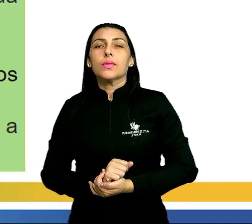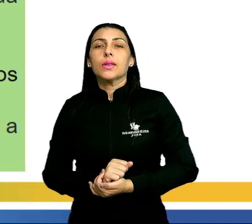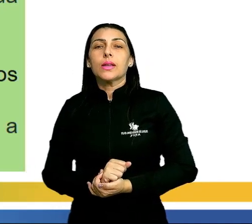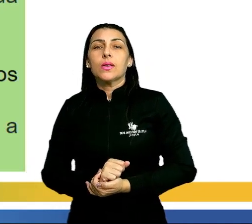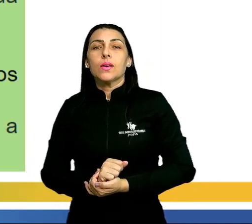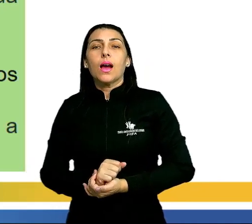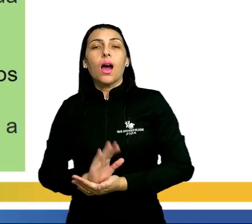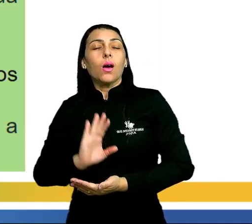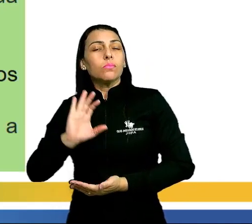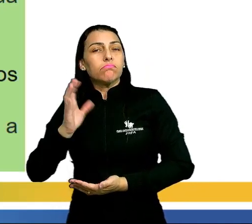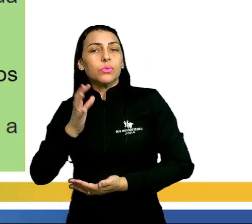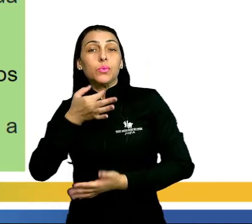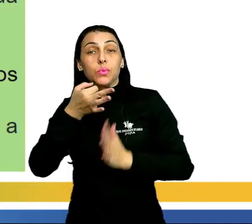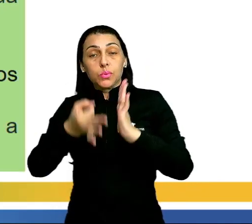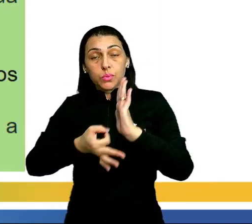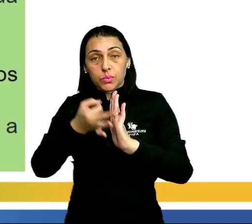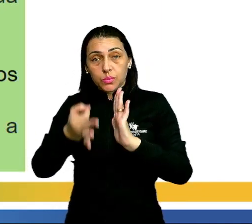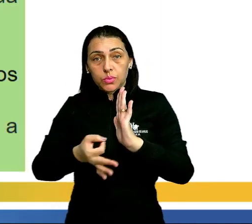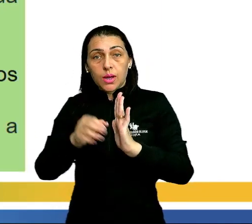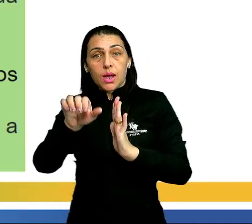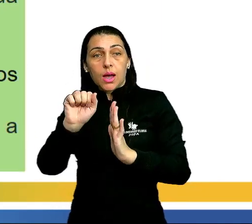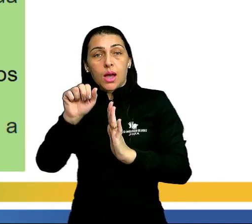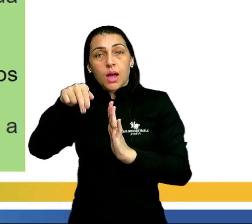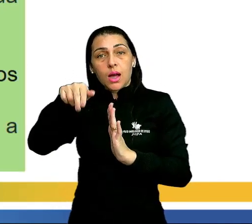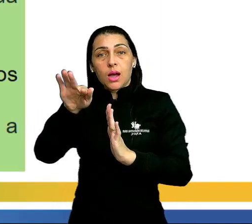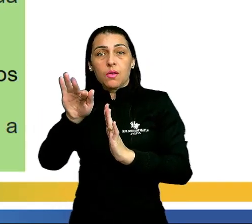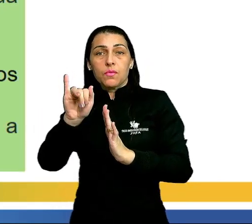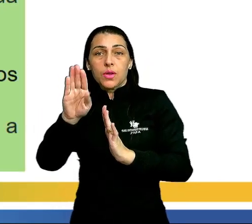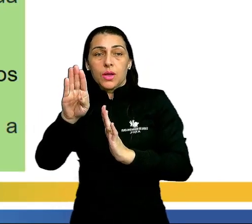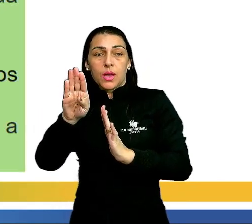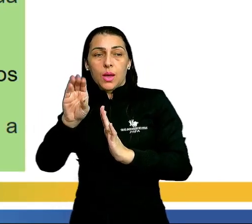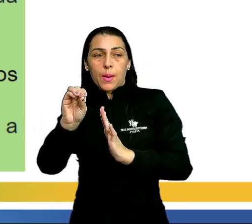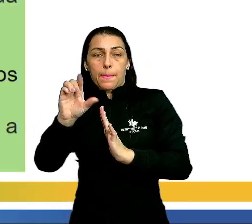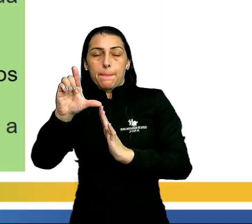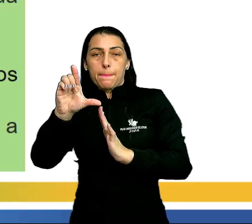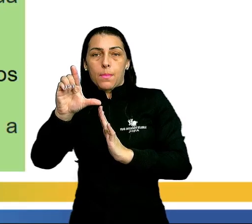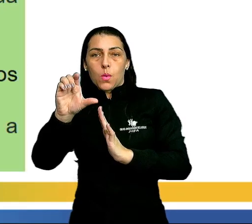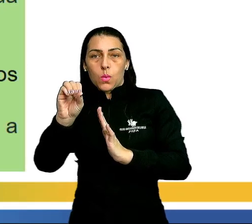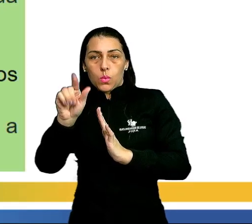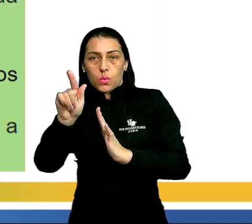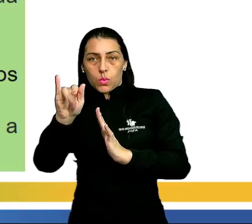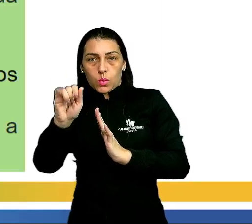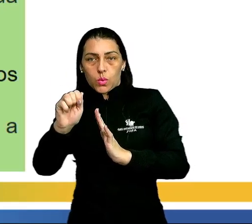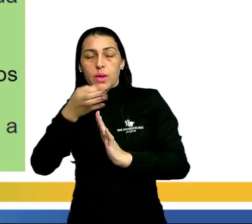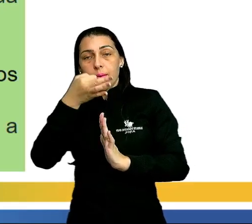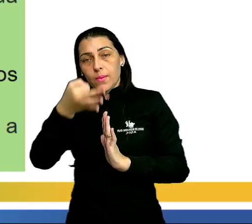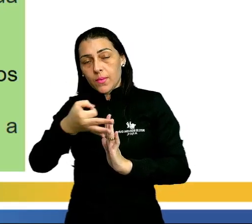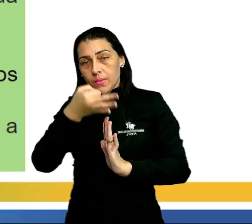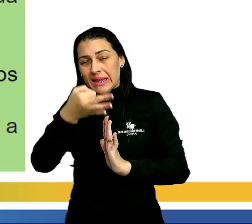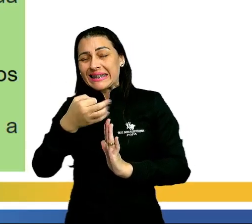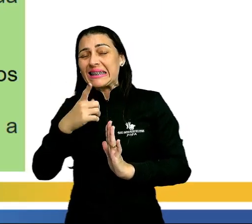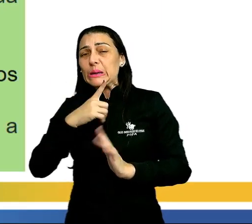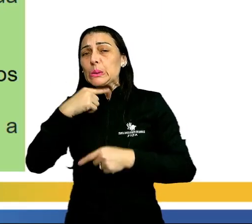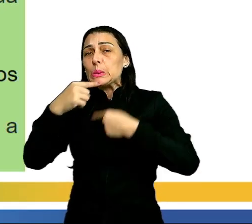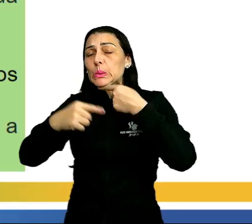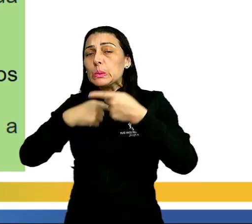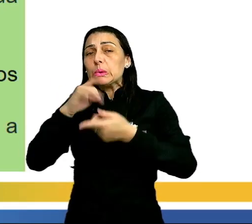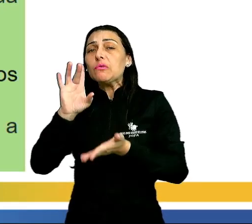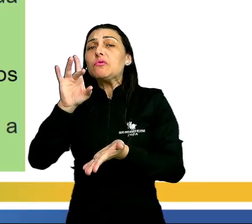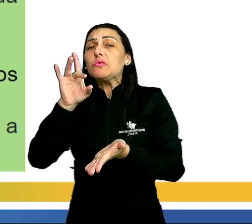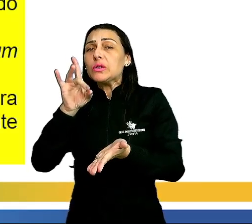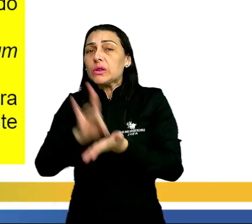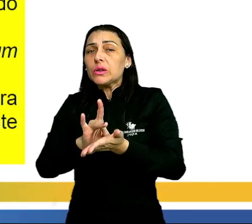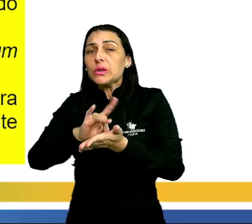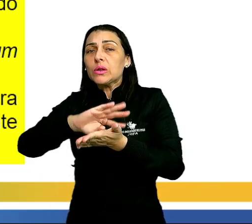foi seguido esse argumento da anfibologia, que é um argumento que deixa dúvidas sobre a